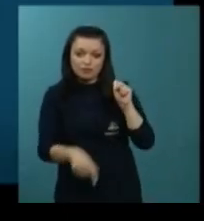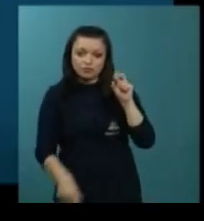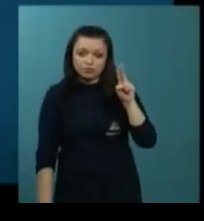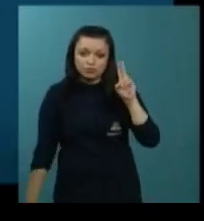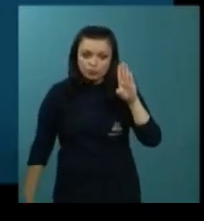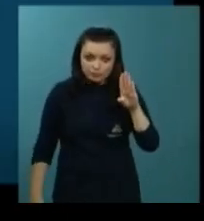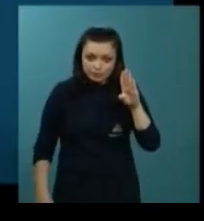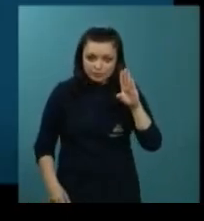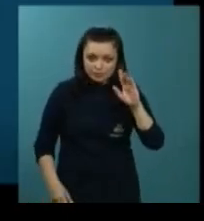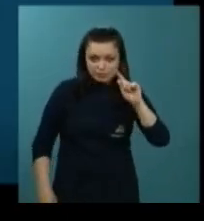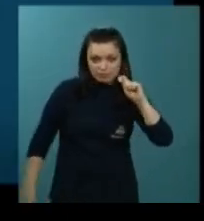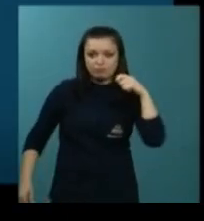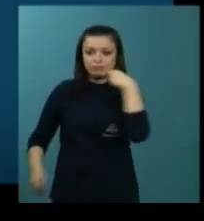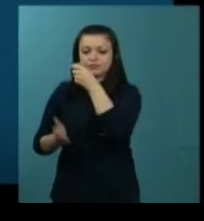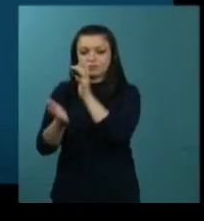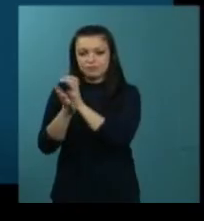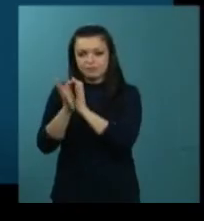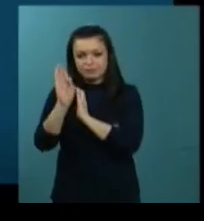subconjunto de B.